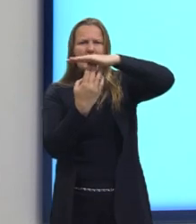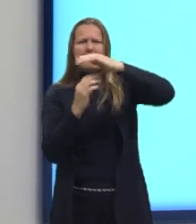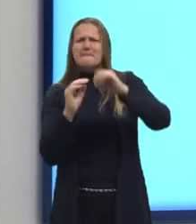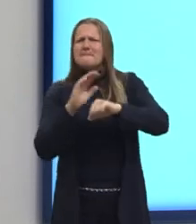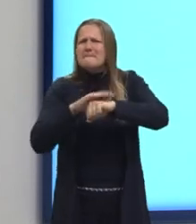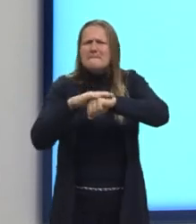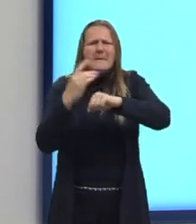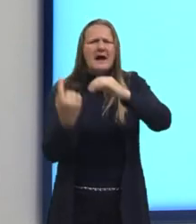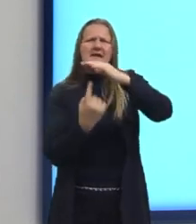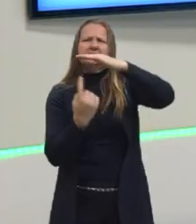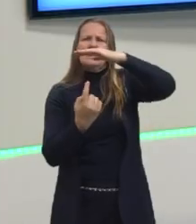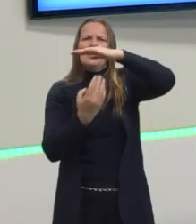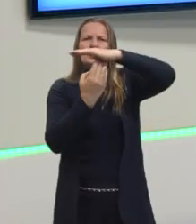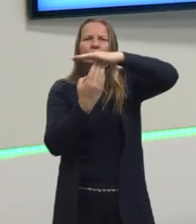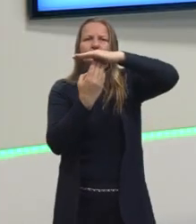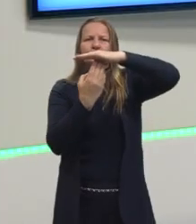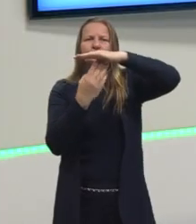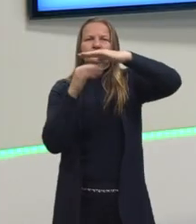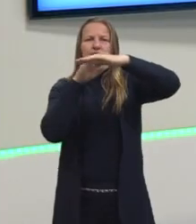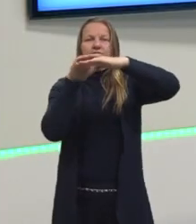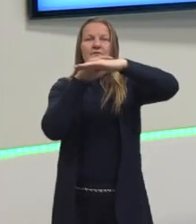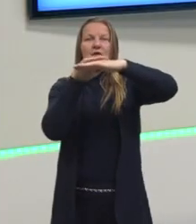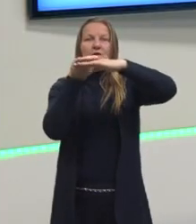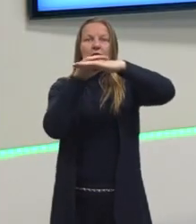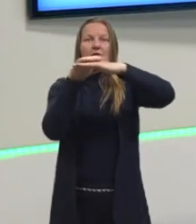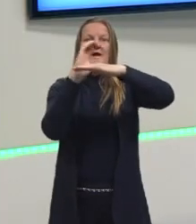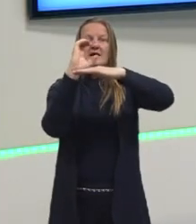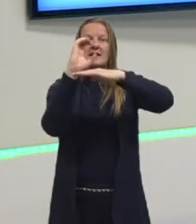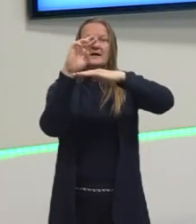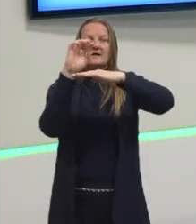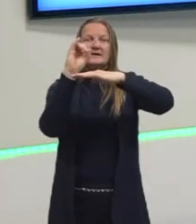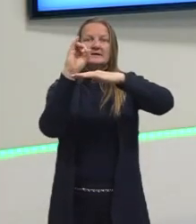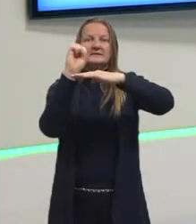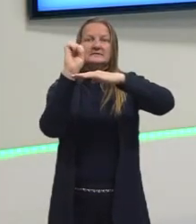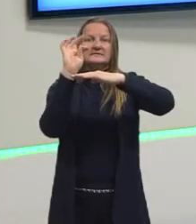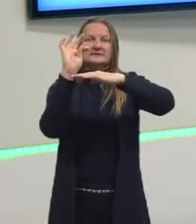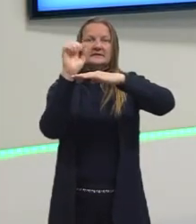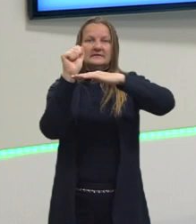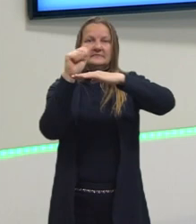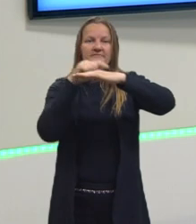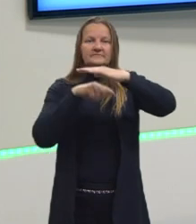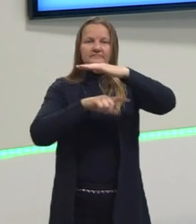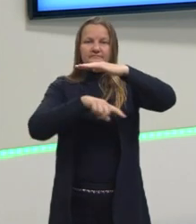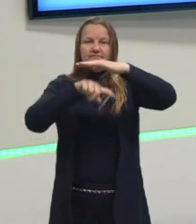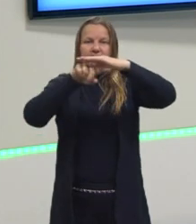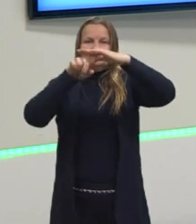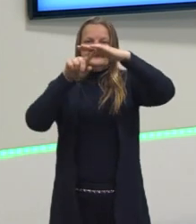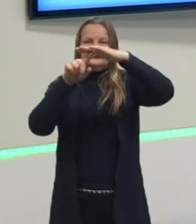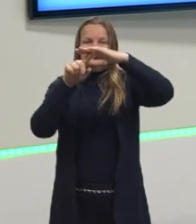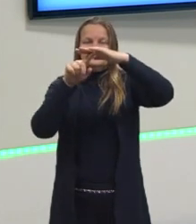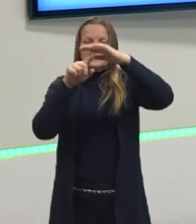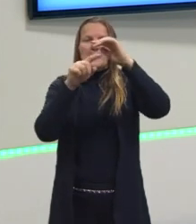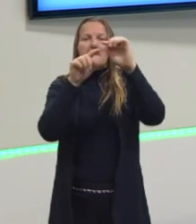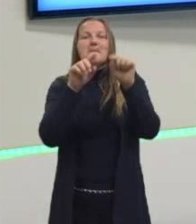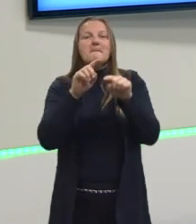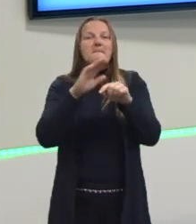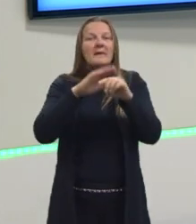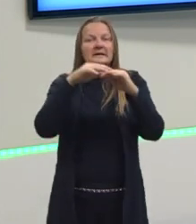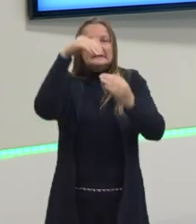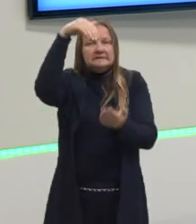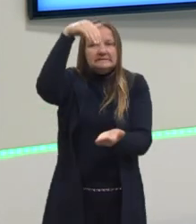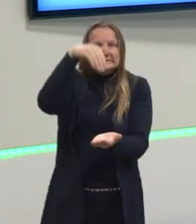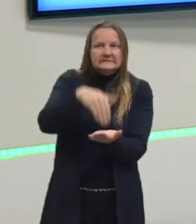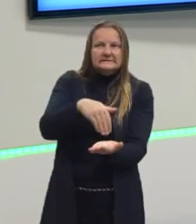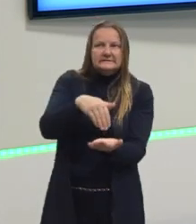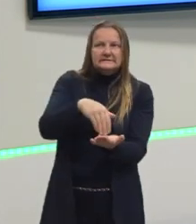alto positiva a gente chama de crista então a crista da onda né e o ponto mais baixo